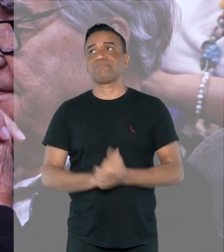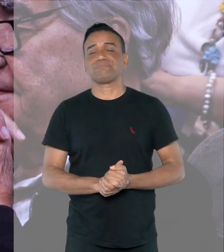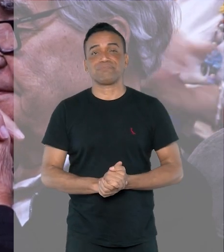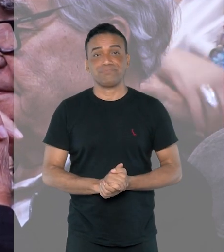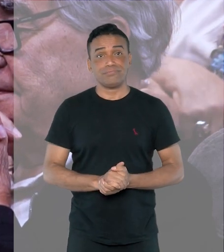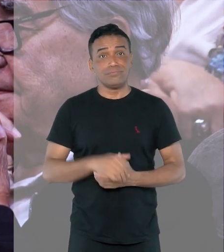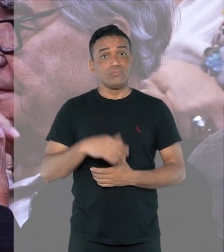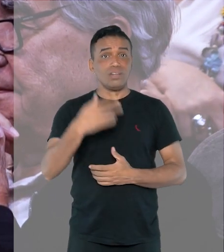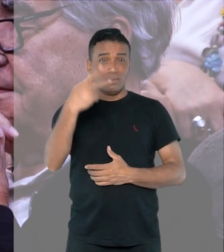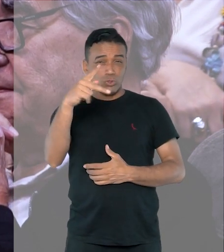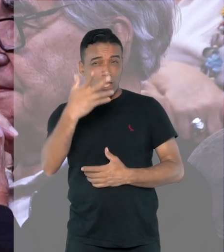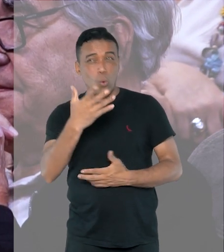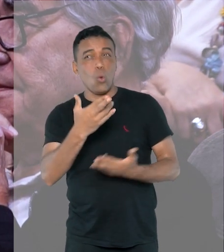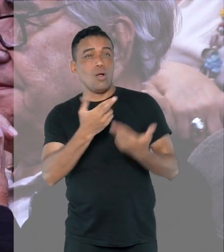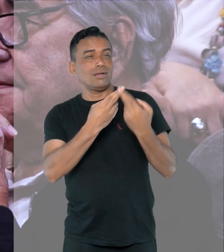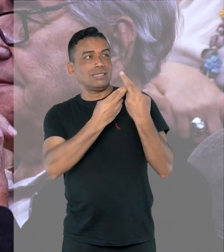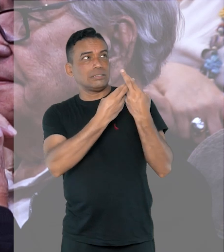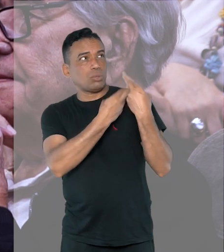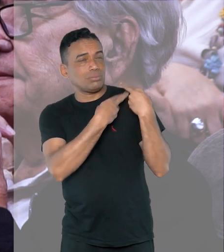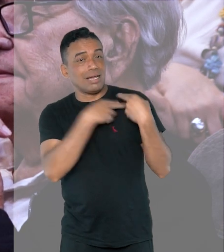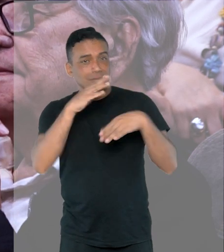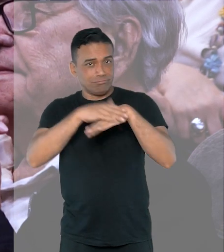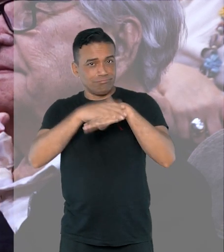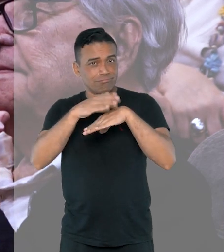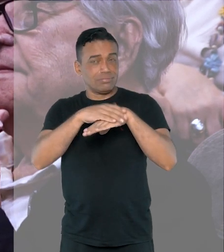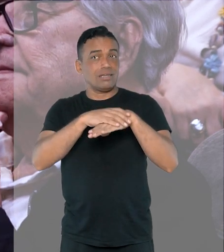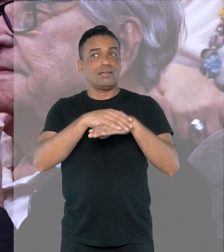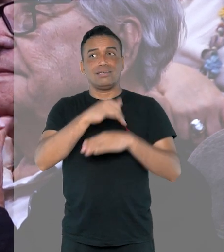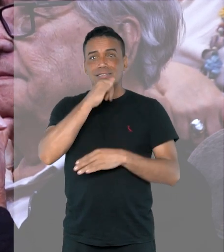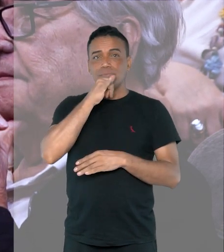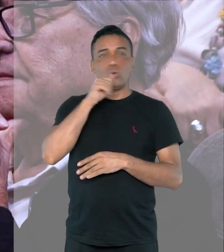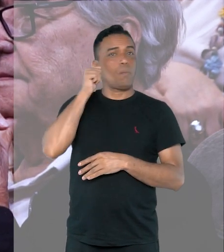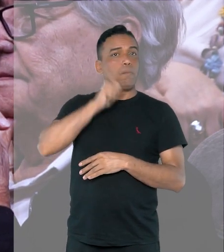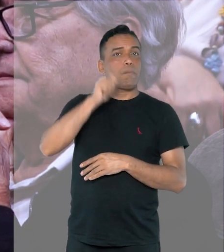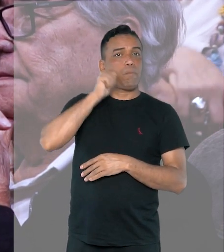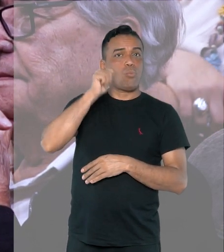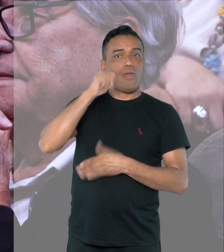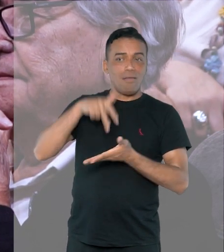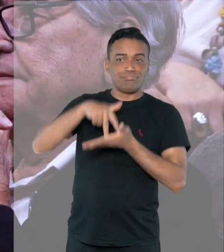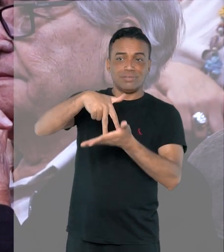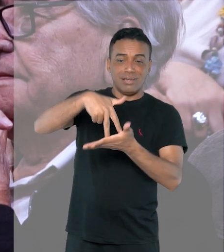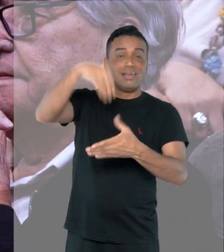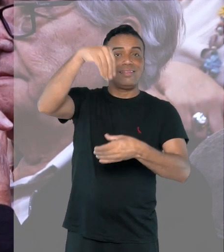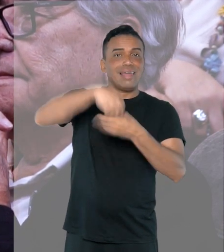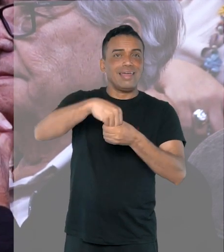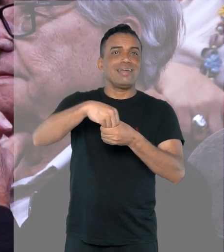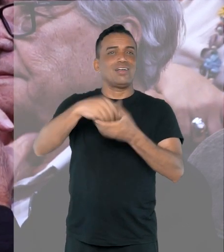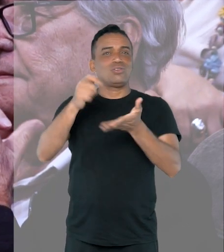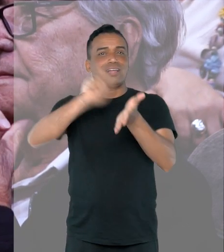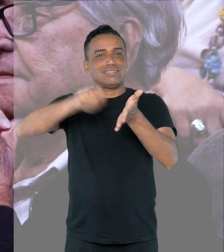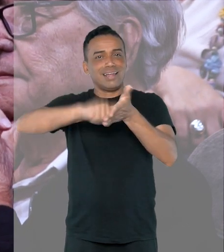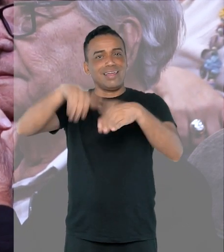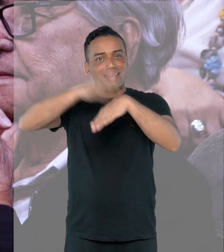seu papel quando você traz a personificação da mulher em várias obras, né? Assim, eu percebo